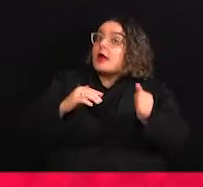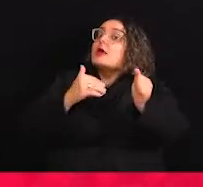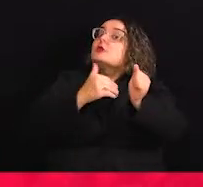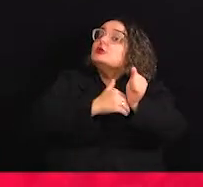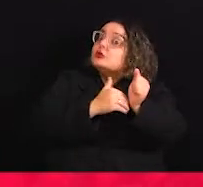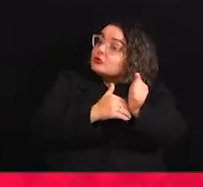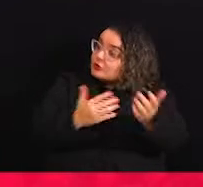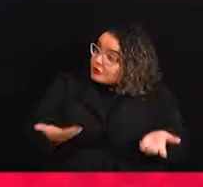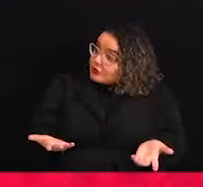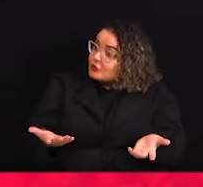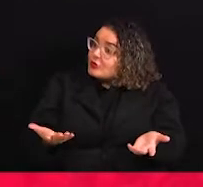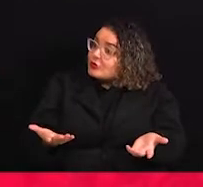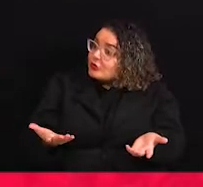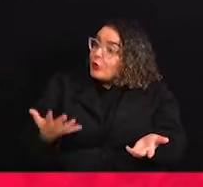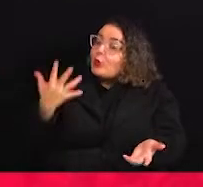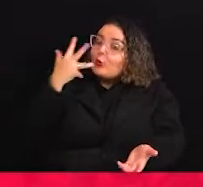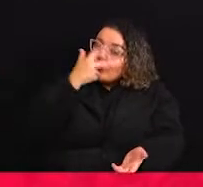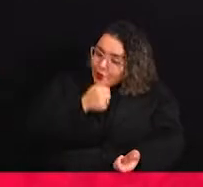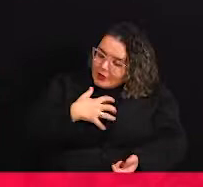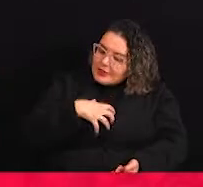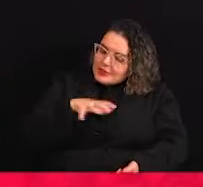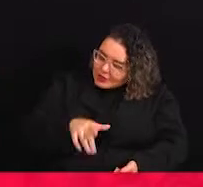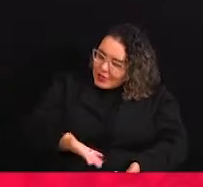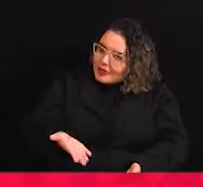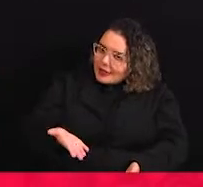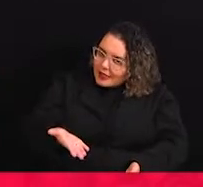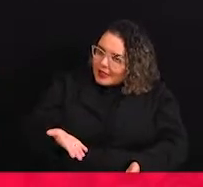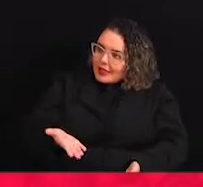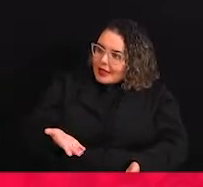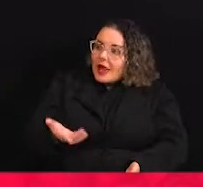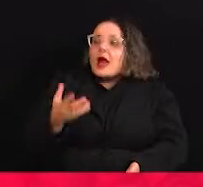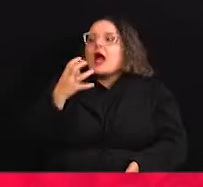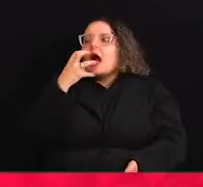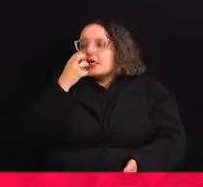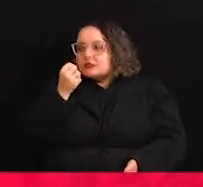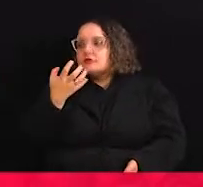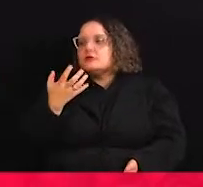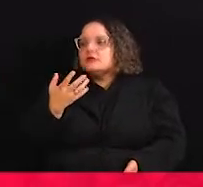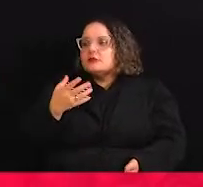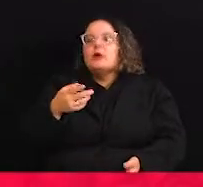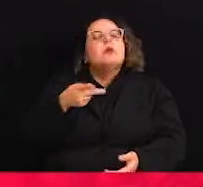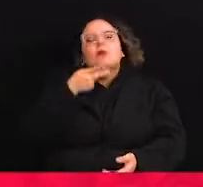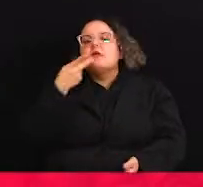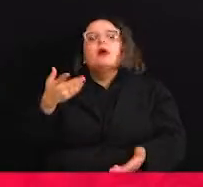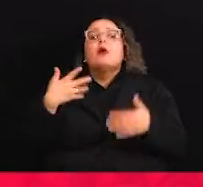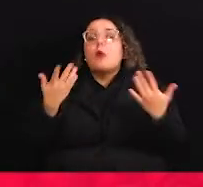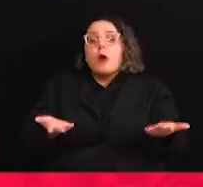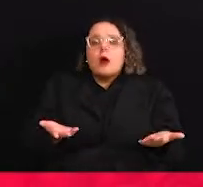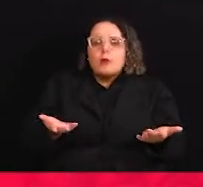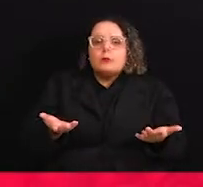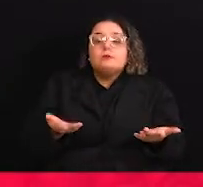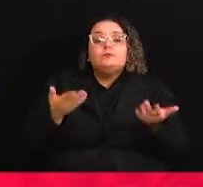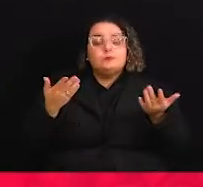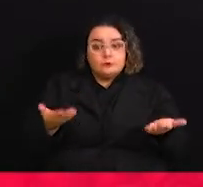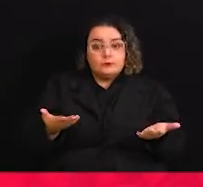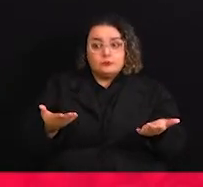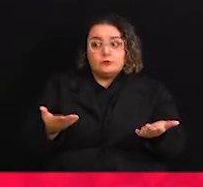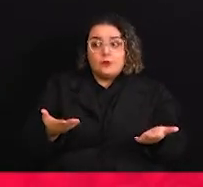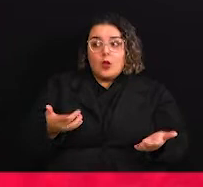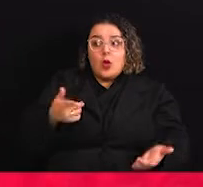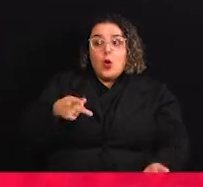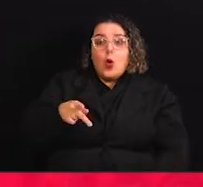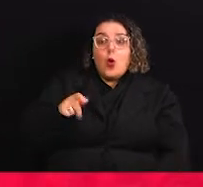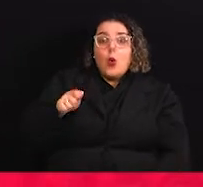o segredo para ficar bonito desse jeito, isso, né? E para manter a crocante. Então já vamos soltar o segredo, qual é? É